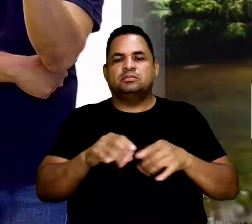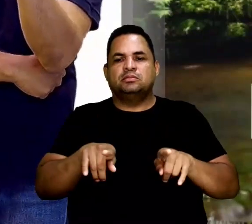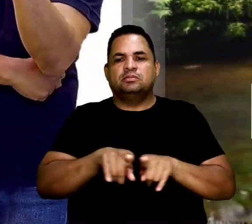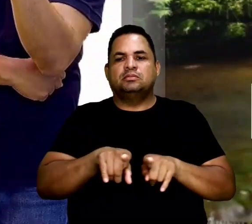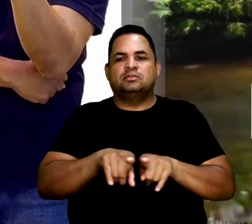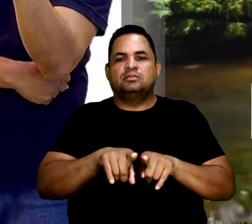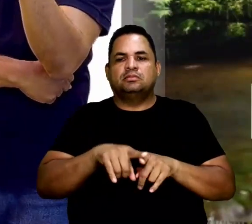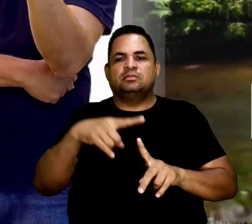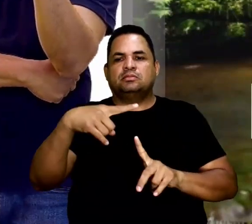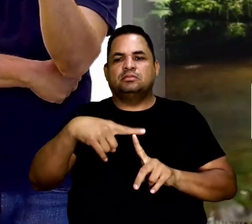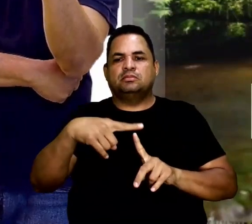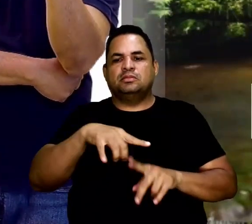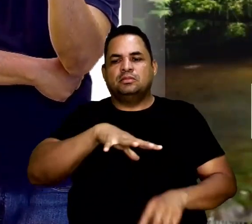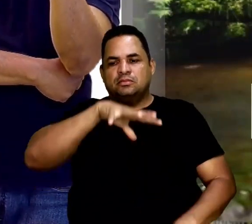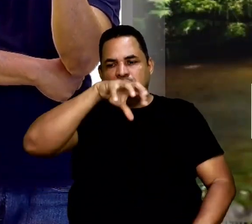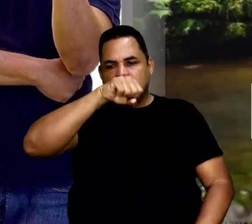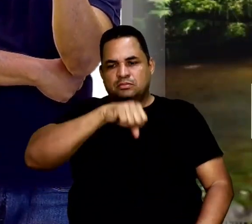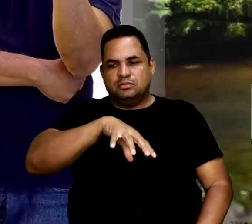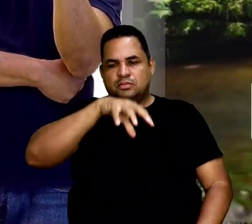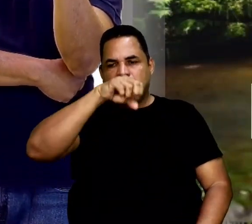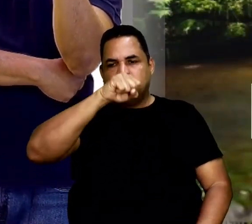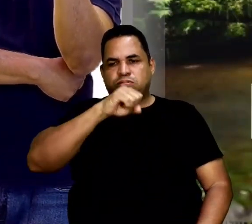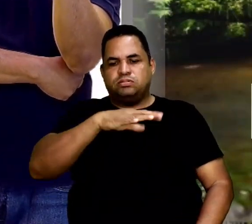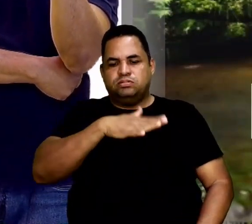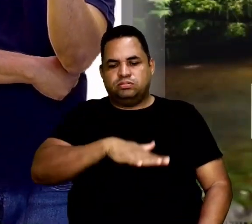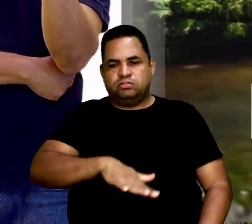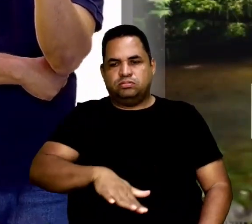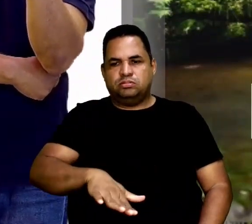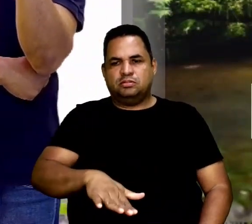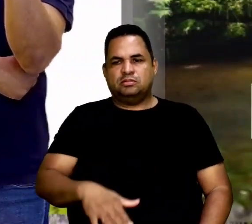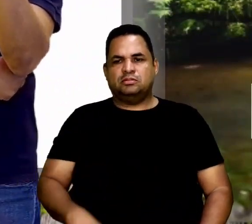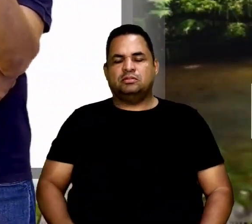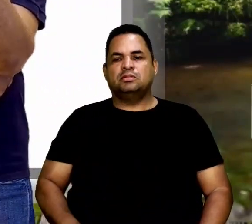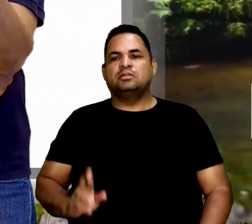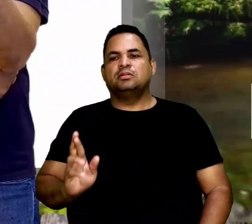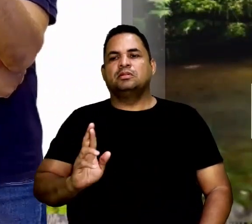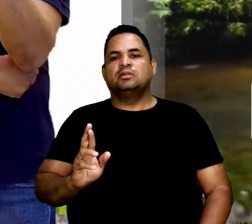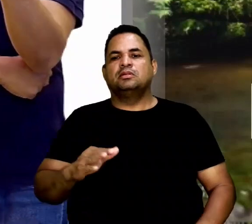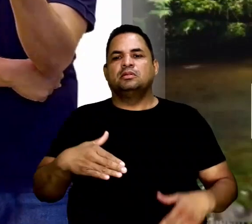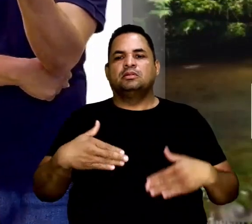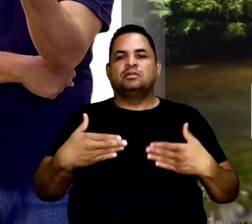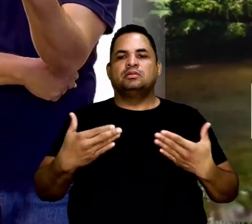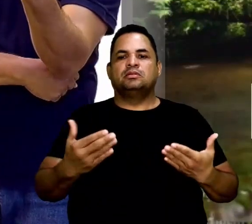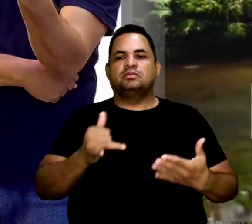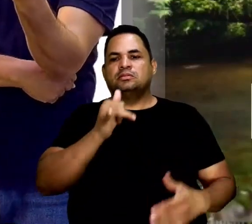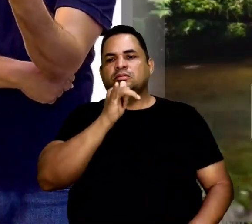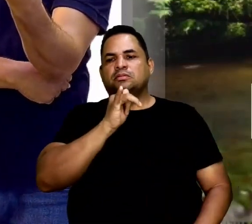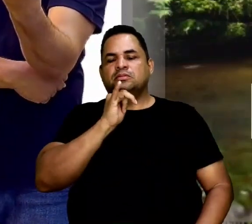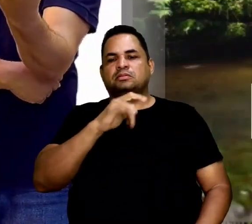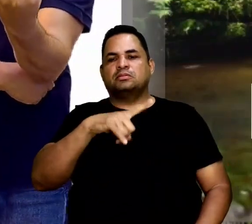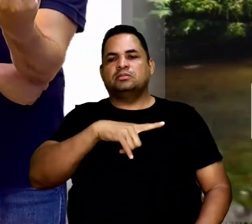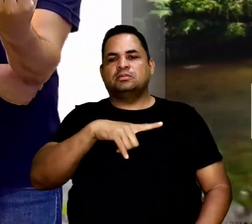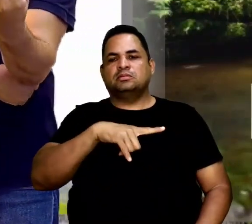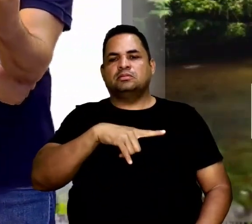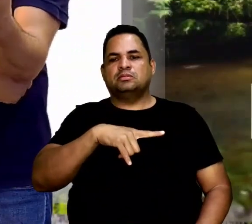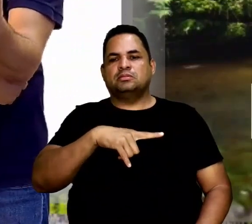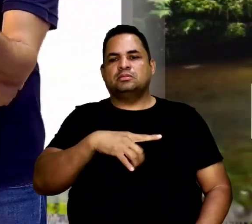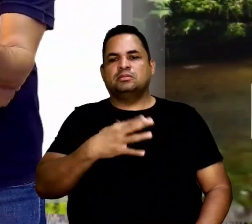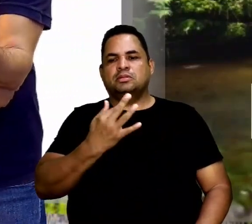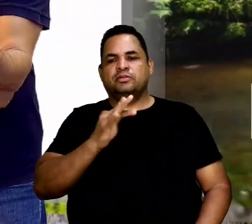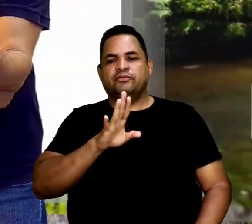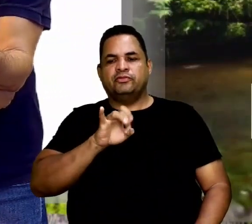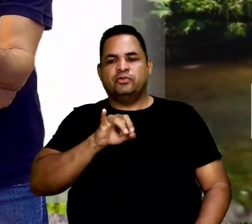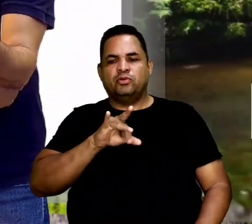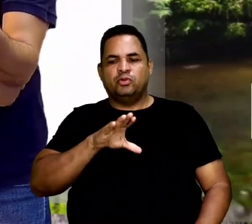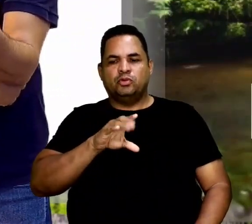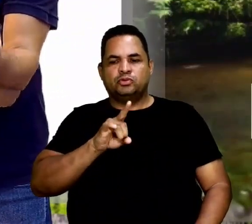ao tipo de respiração da criança, né? Quem for aí, por exemplo, que tiver a intenção de ser fonoaudiólogo, então se tiver